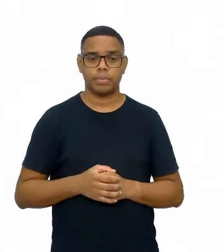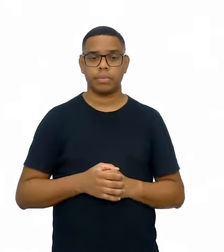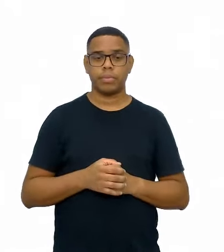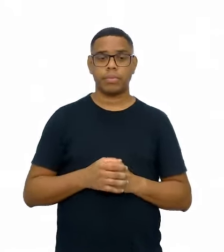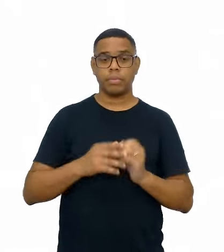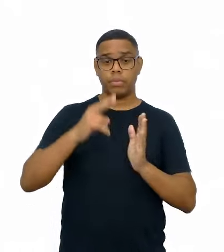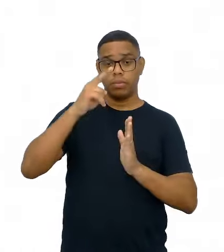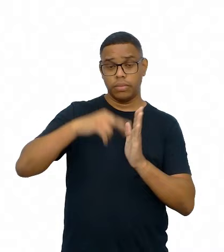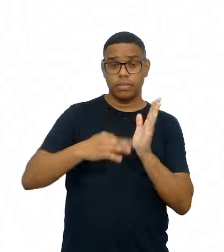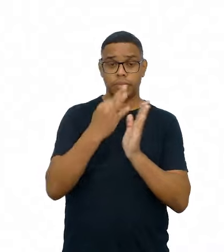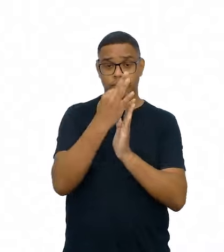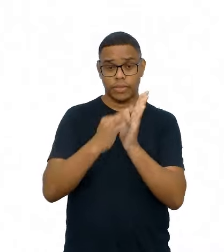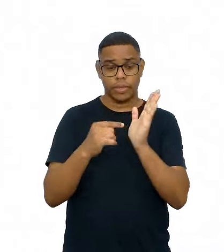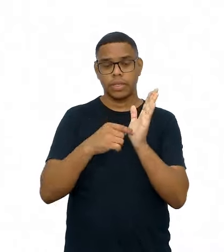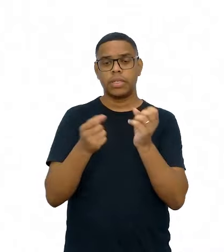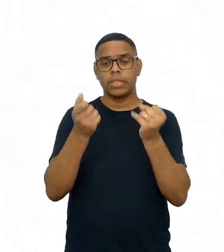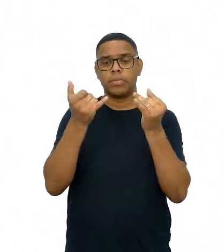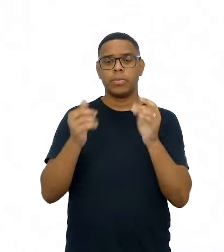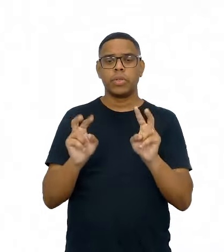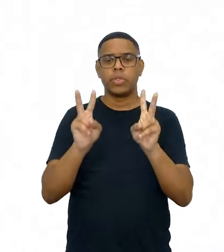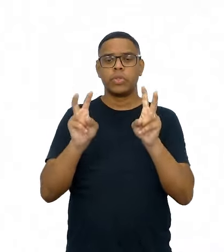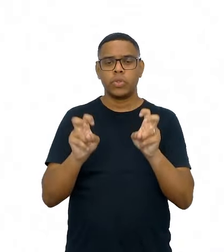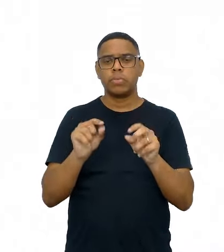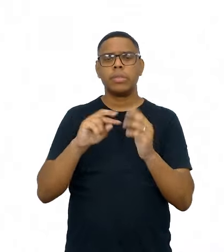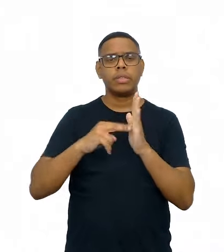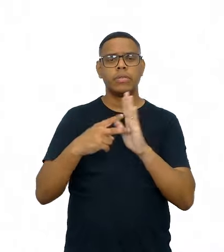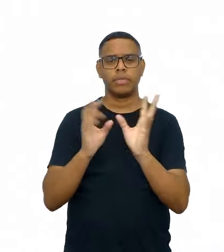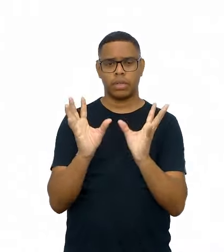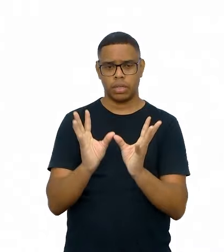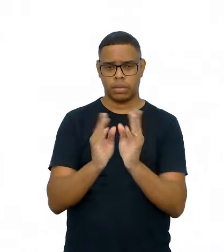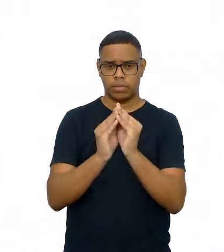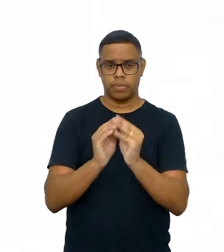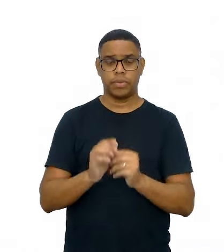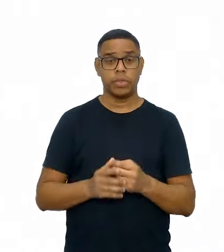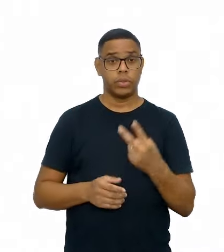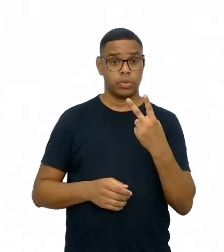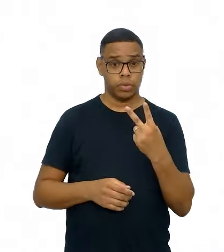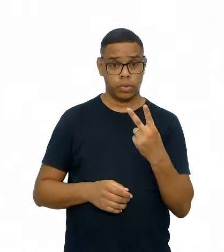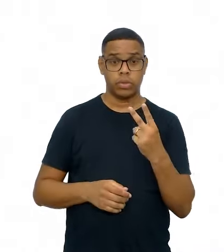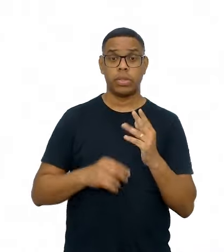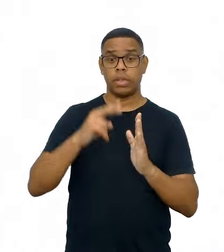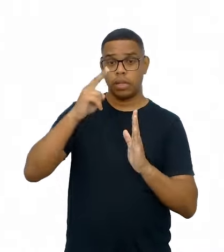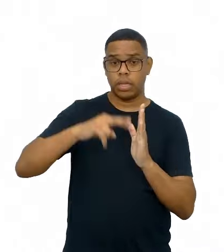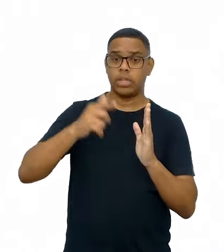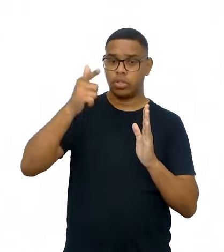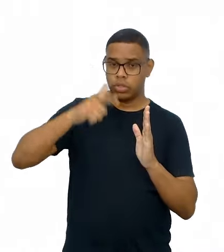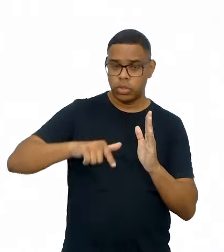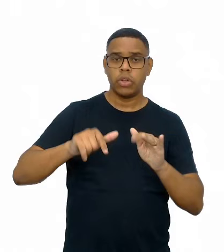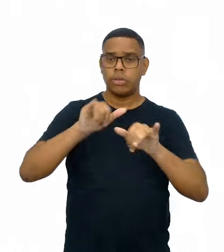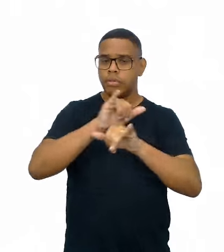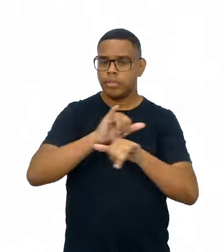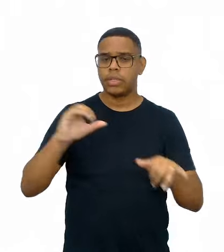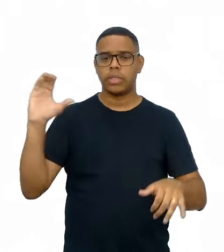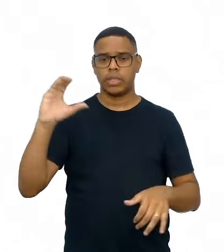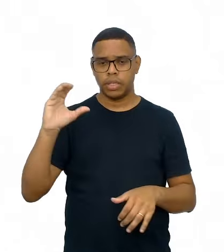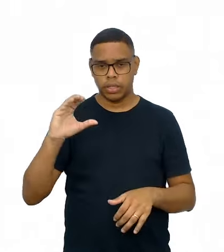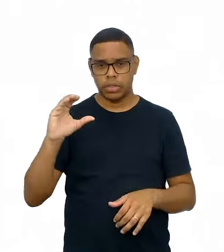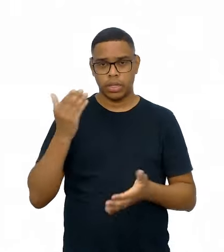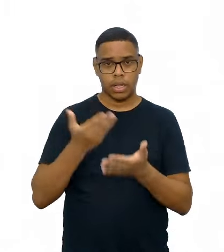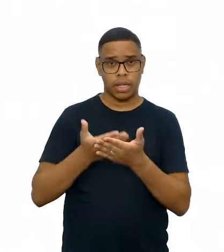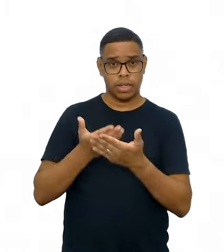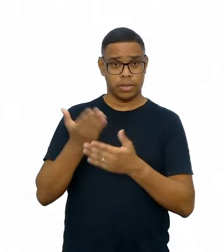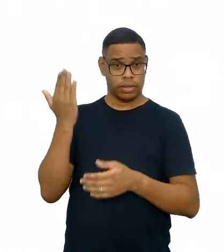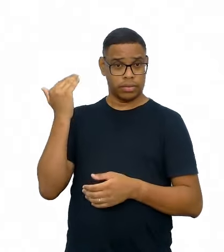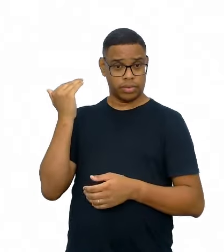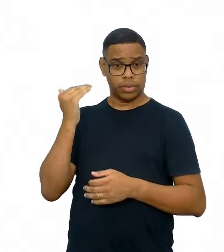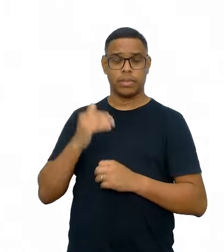novamente o texto de divulgação científica da aula anterior. Na 3, coletivamente, grifar as partes mais importantes